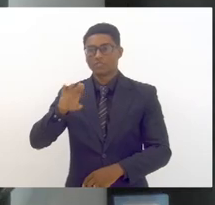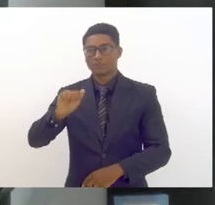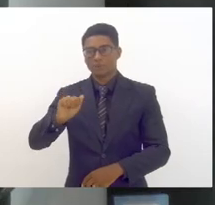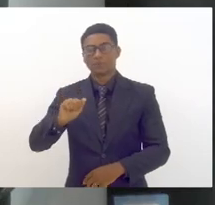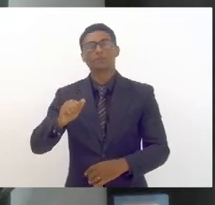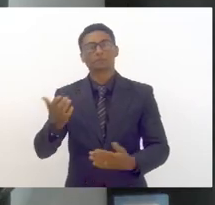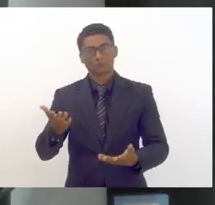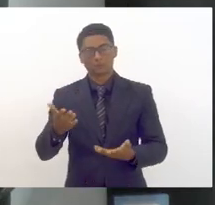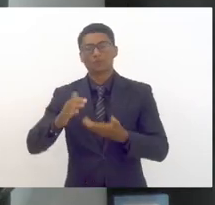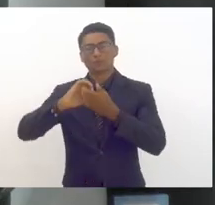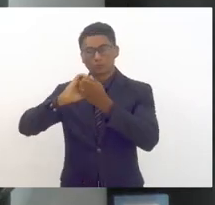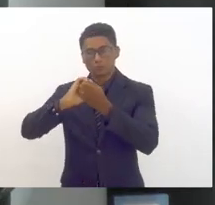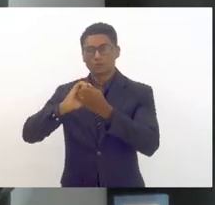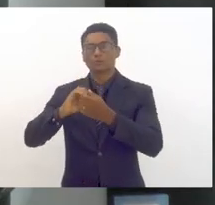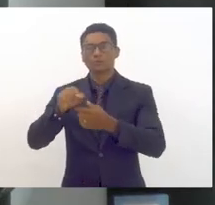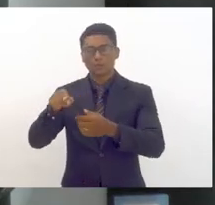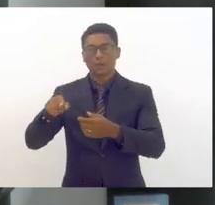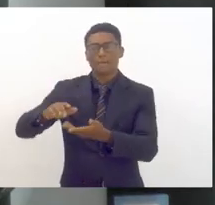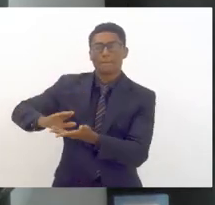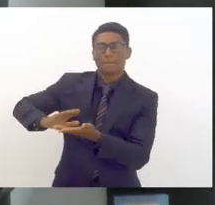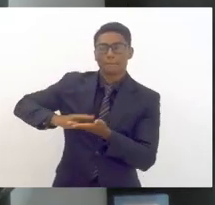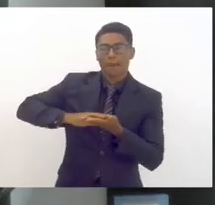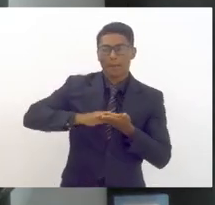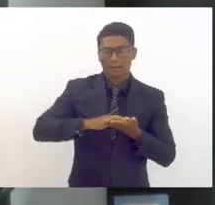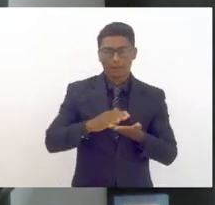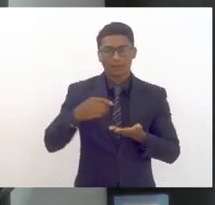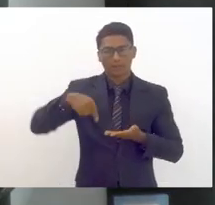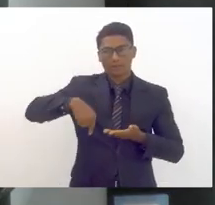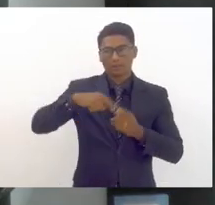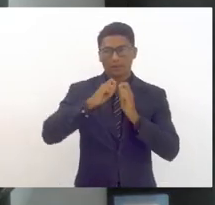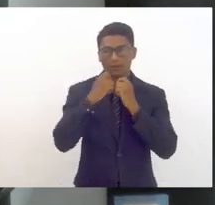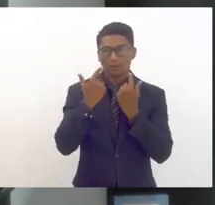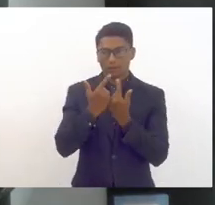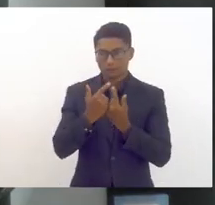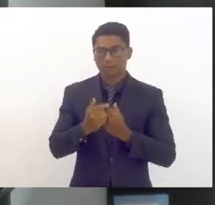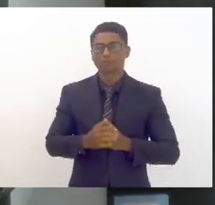que parabeniza aqui a iniciativa nossa, da LERJ.